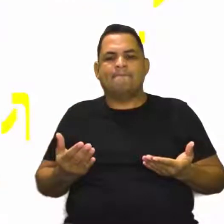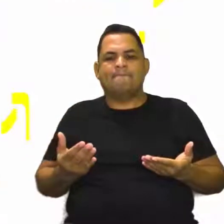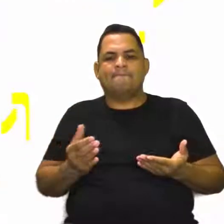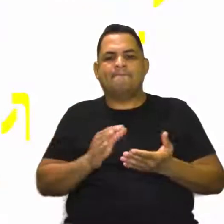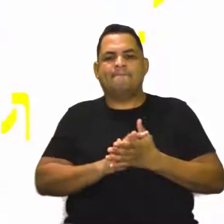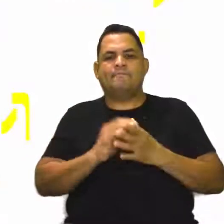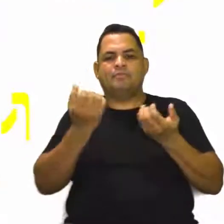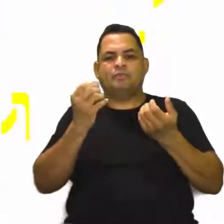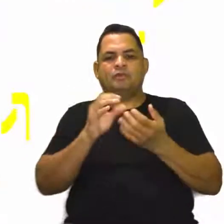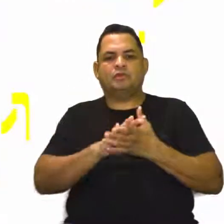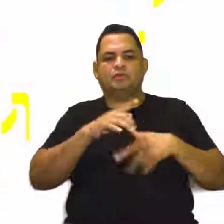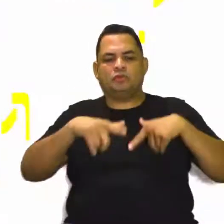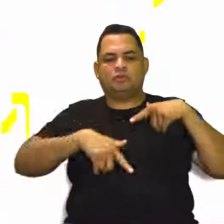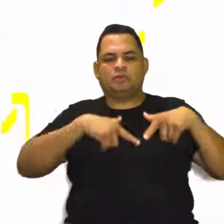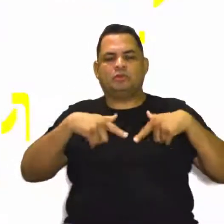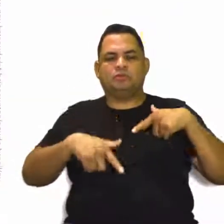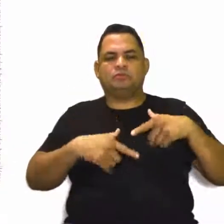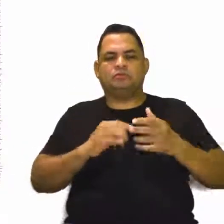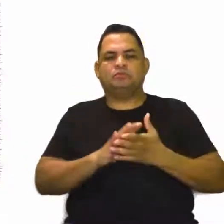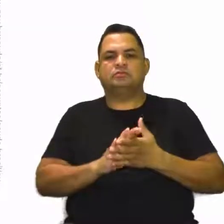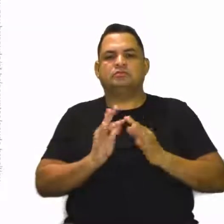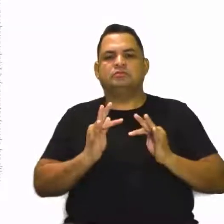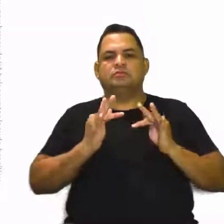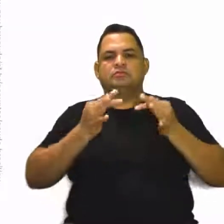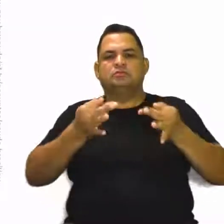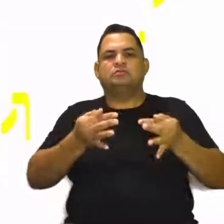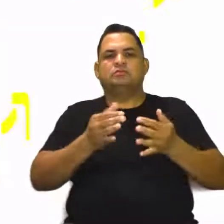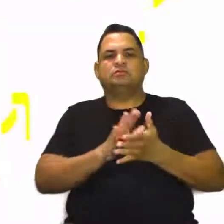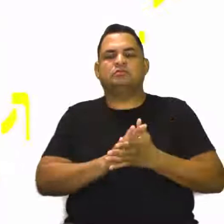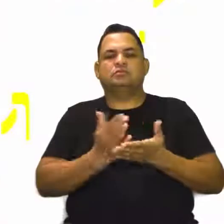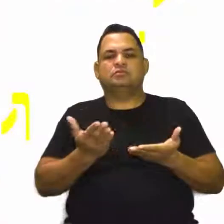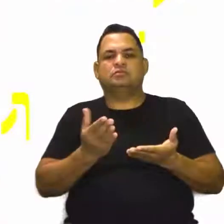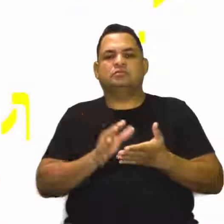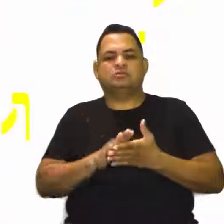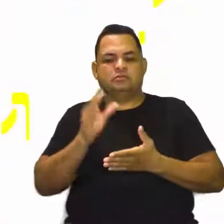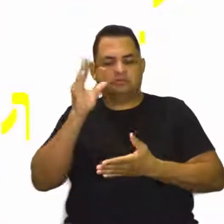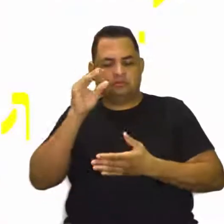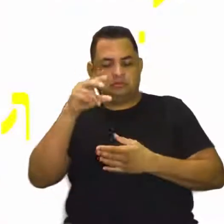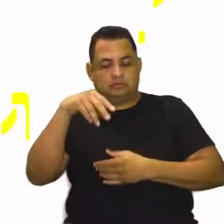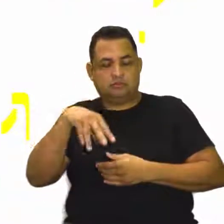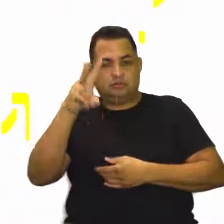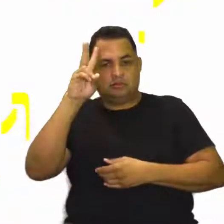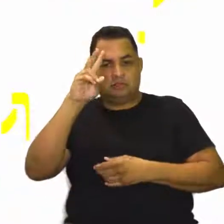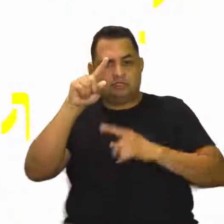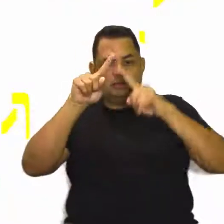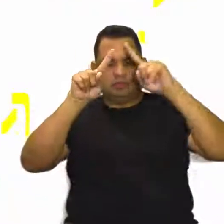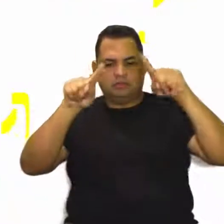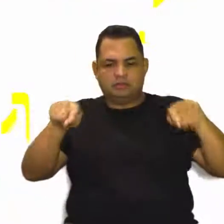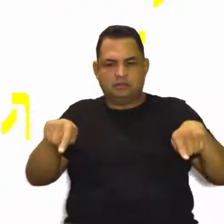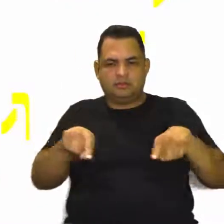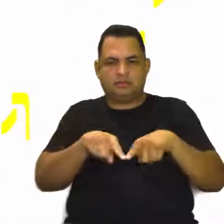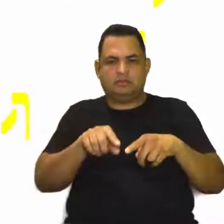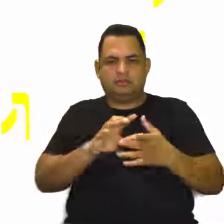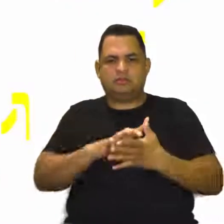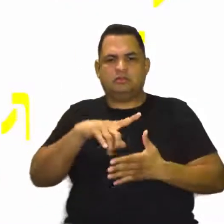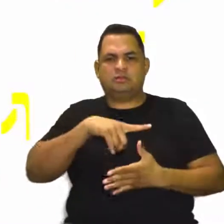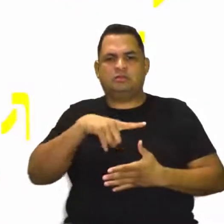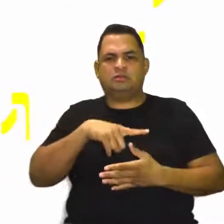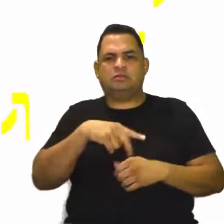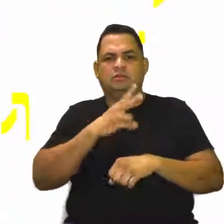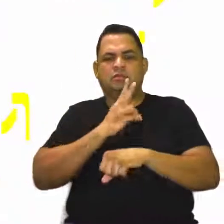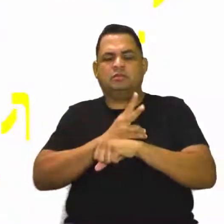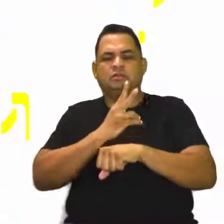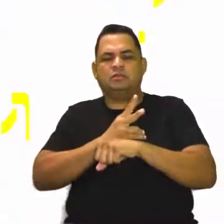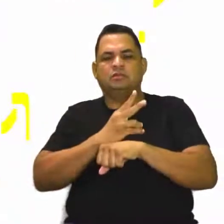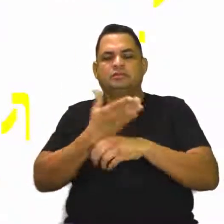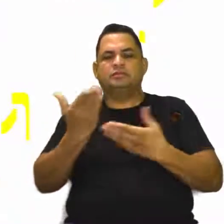das atividades laborais. Para fechar esse ponto, seria interessante, professora, lembrar da pirâmide. A gente vai ter, inclusive, uma matéria nessa